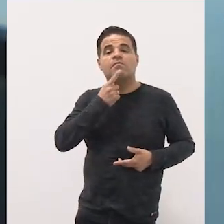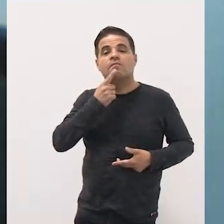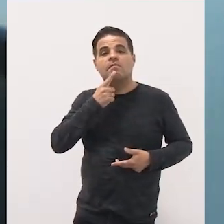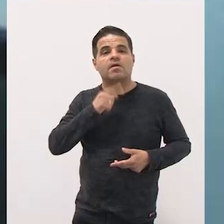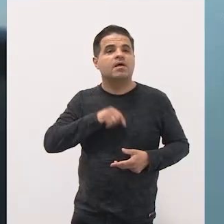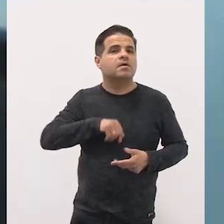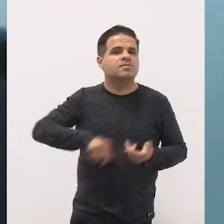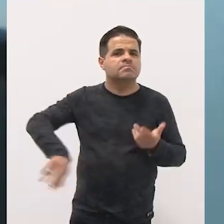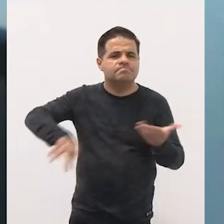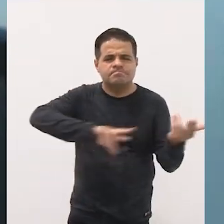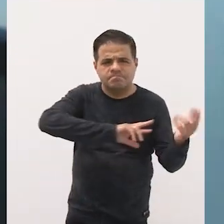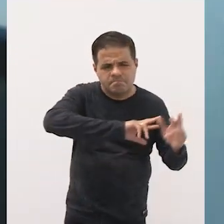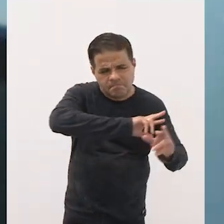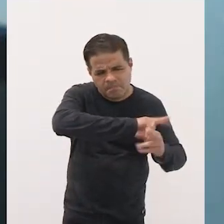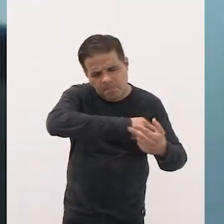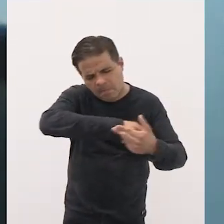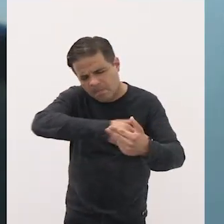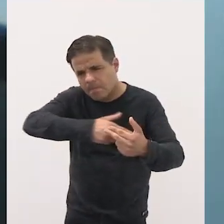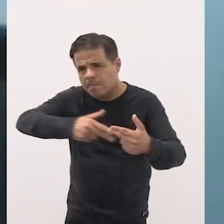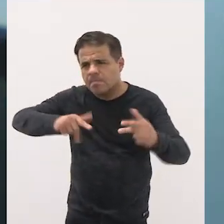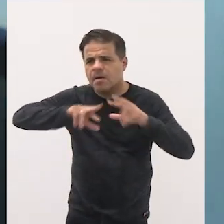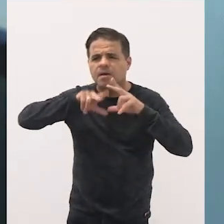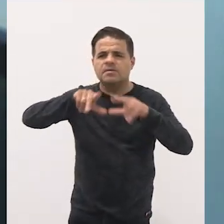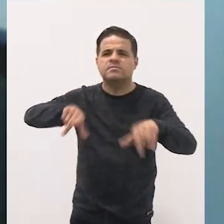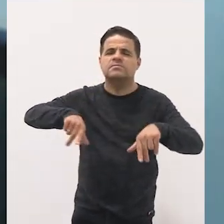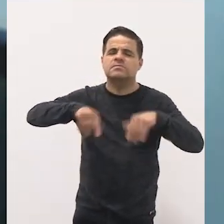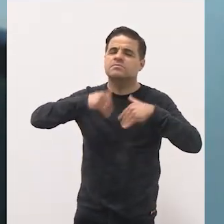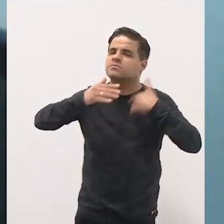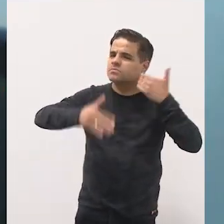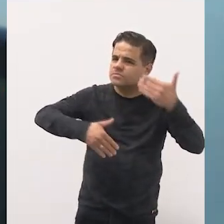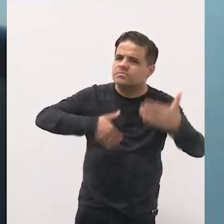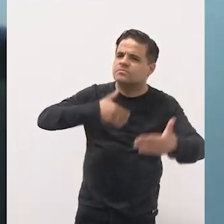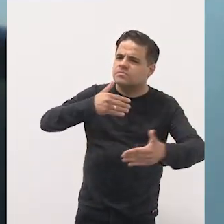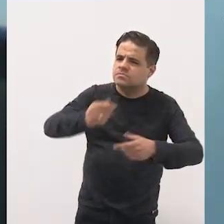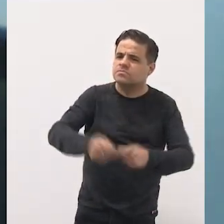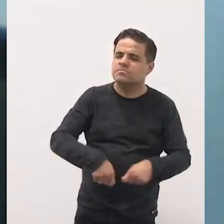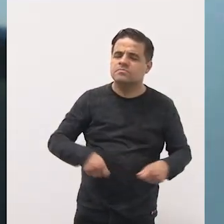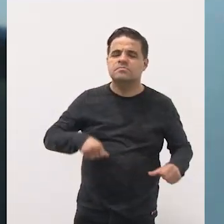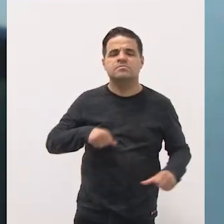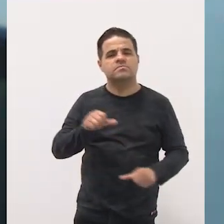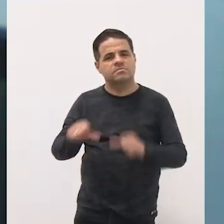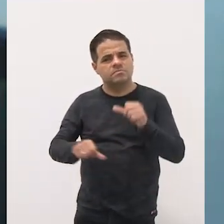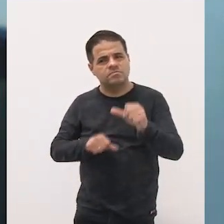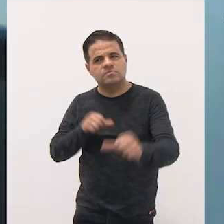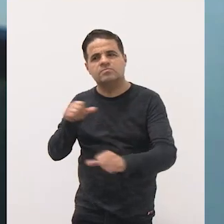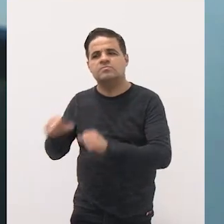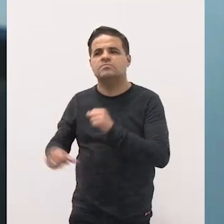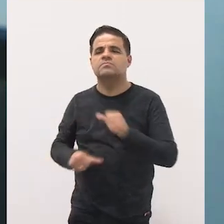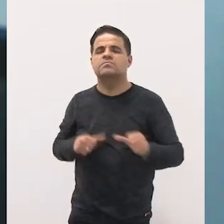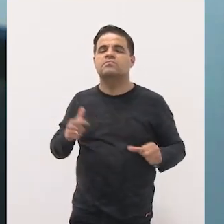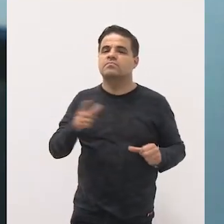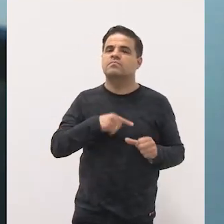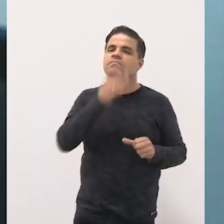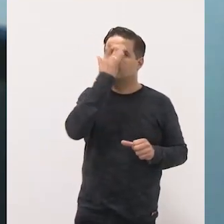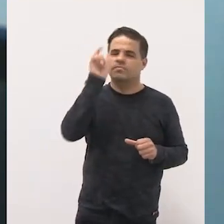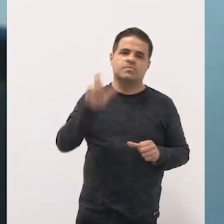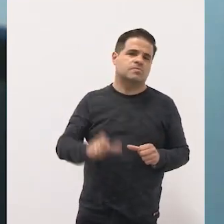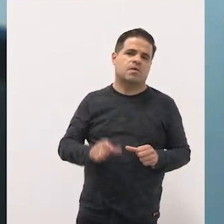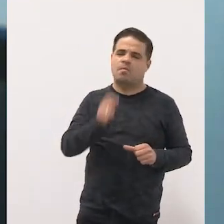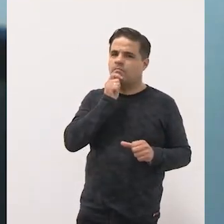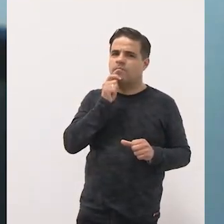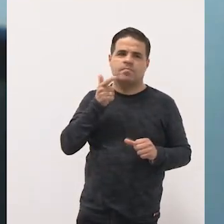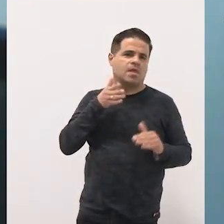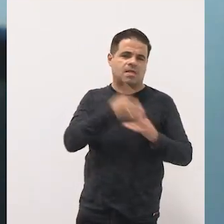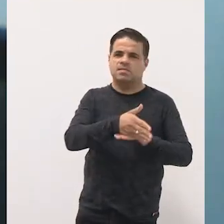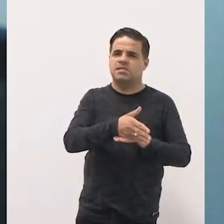dessa diversidade que acontece. Então, a todo momento, nós podemos transformar, porque tem alguém que ainda não tem